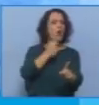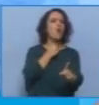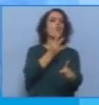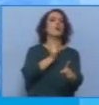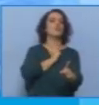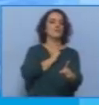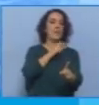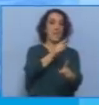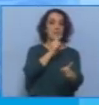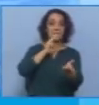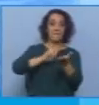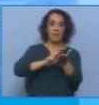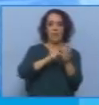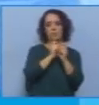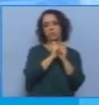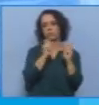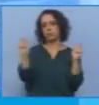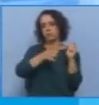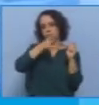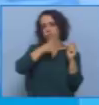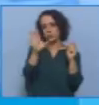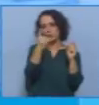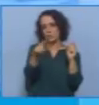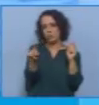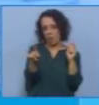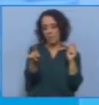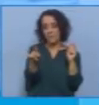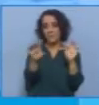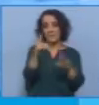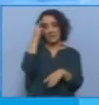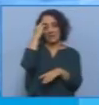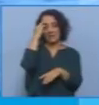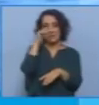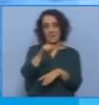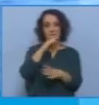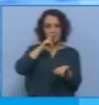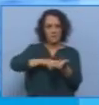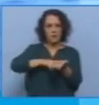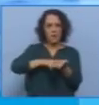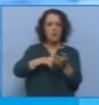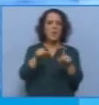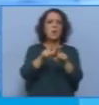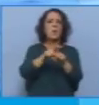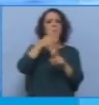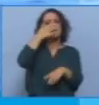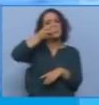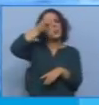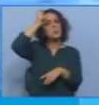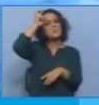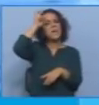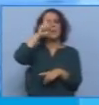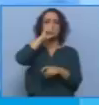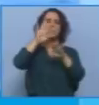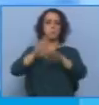verdade acompanha-nos todo o Evangelho de João e às vezes nós achamos que verdade é assim um conceito estático. Em João não